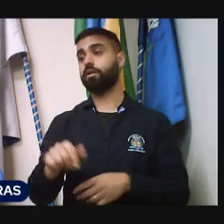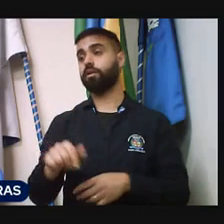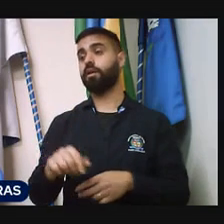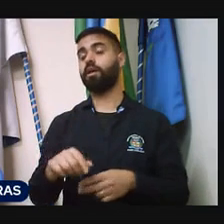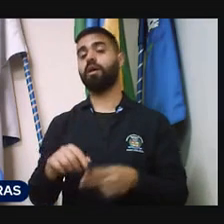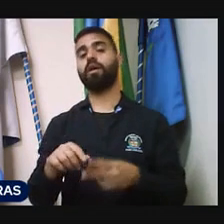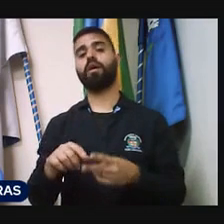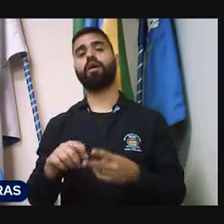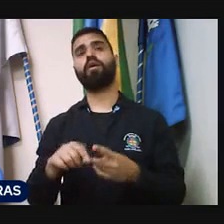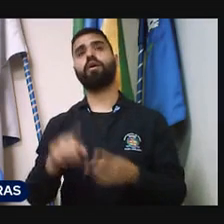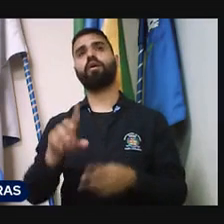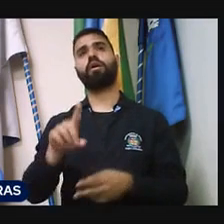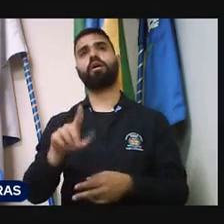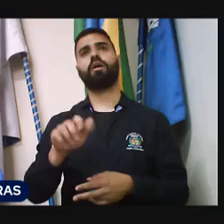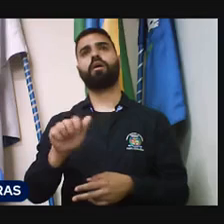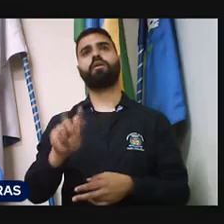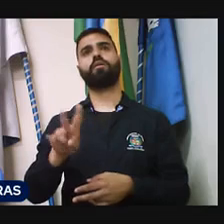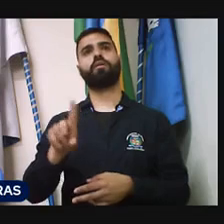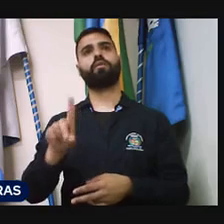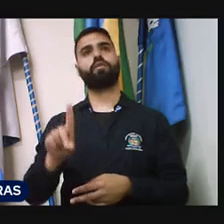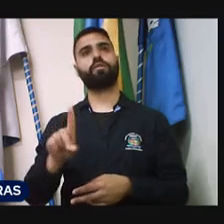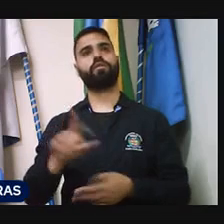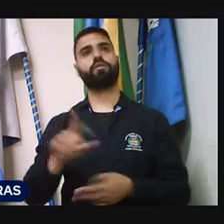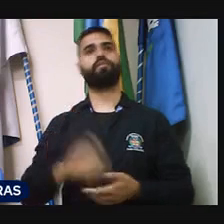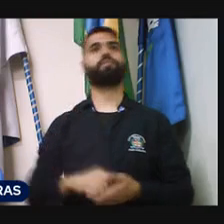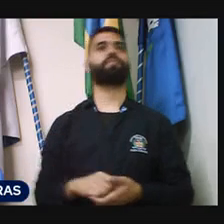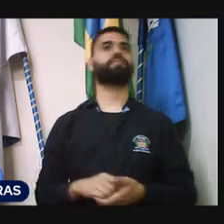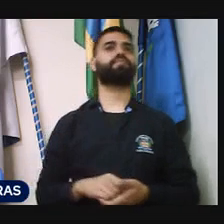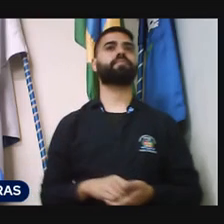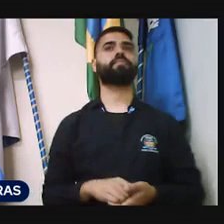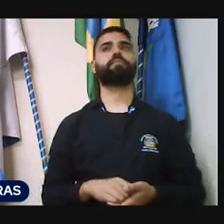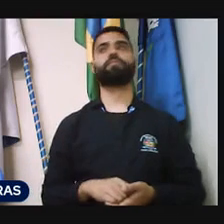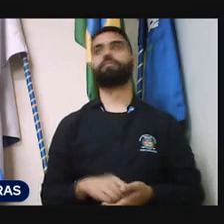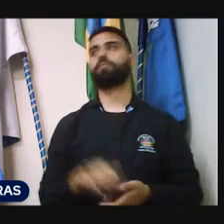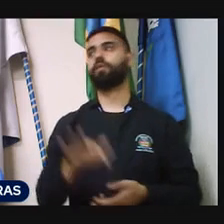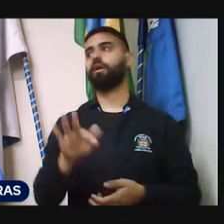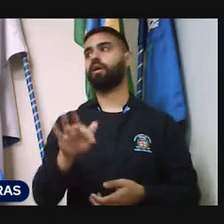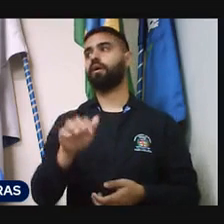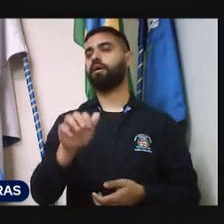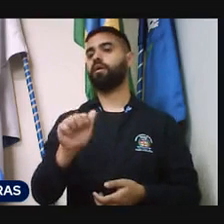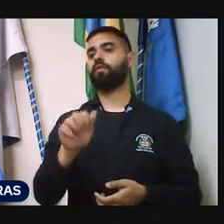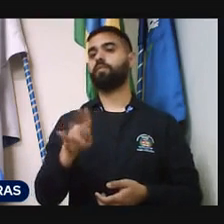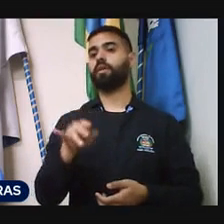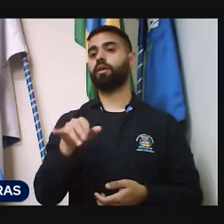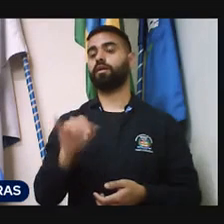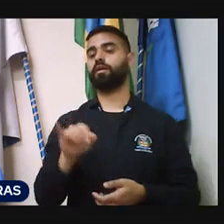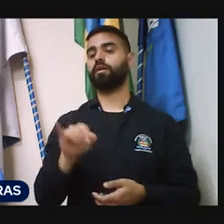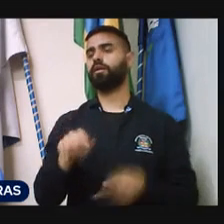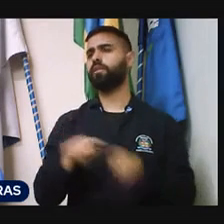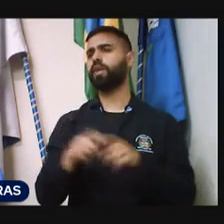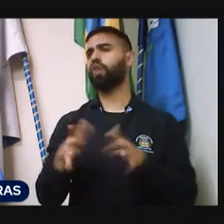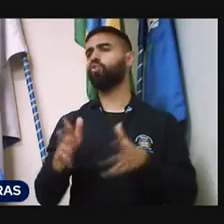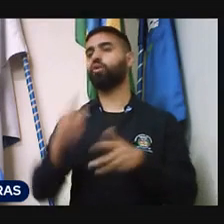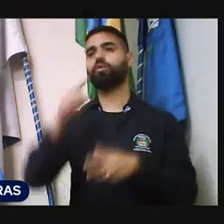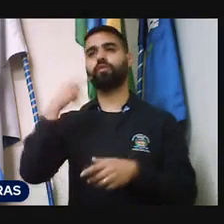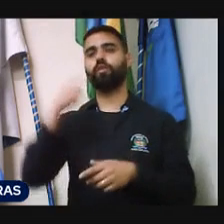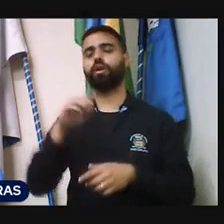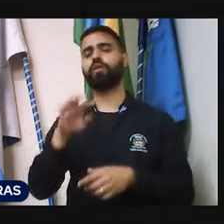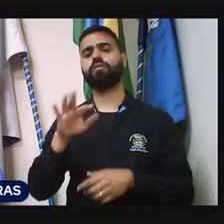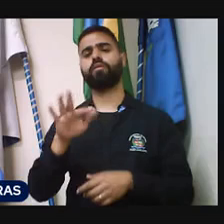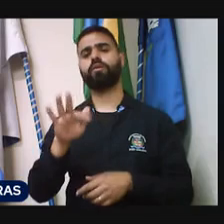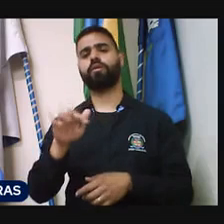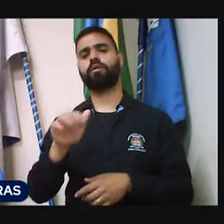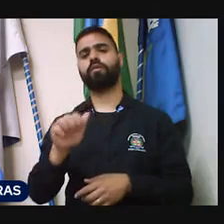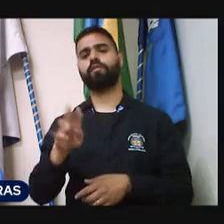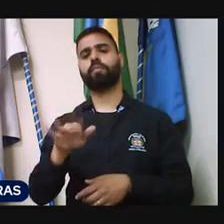o vereador David é vereadora fabiany e a todos os advogados da casa aí Fabrício Itaboraí